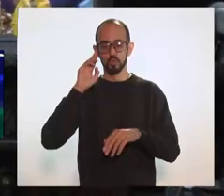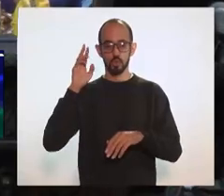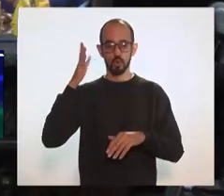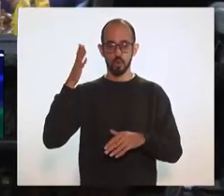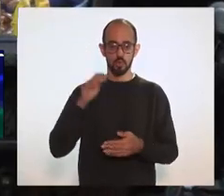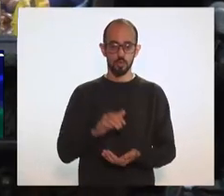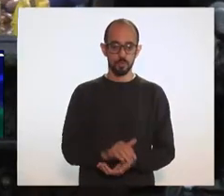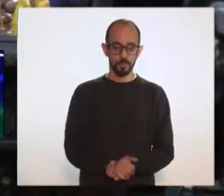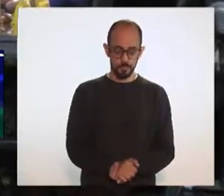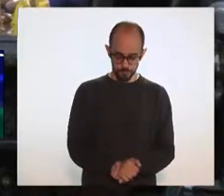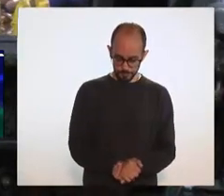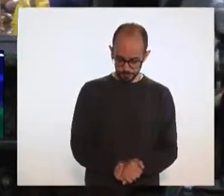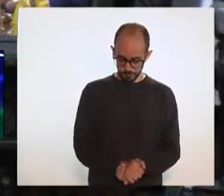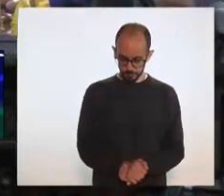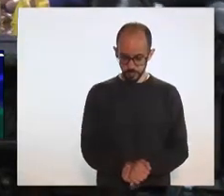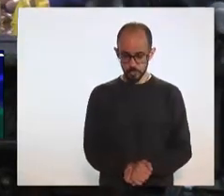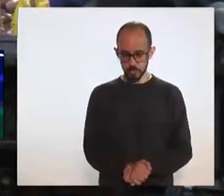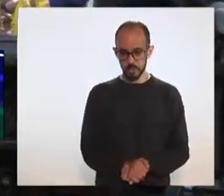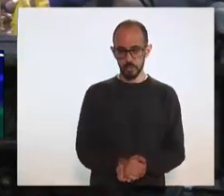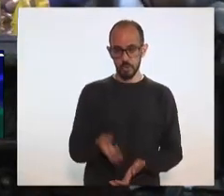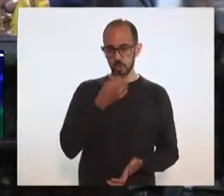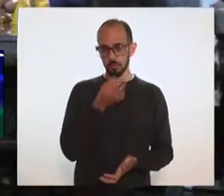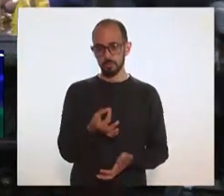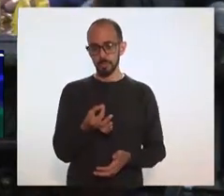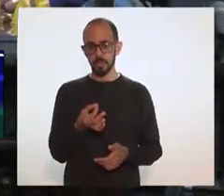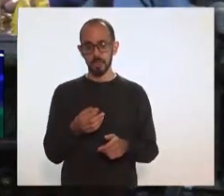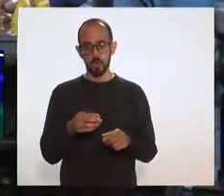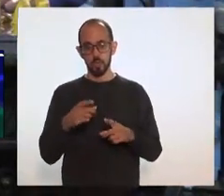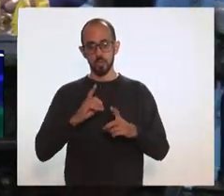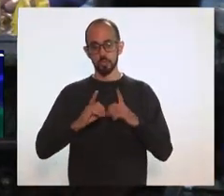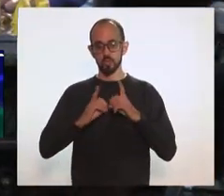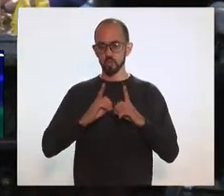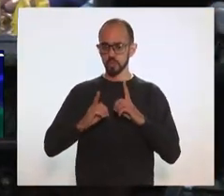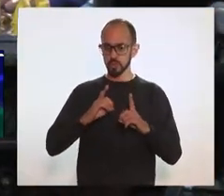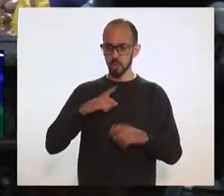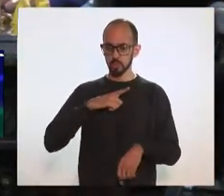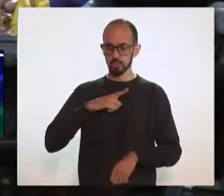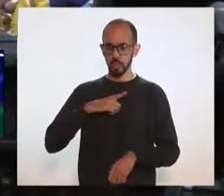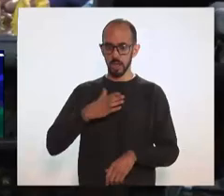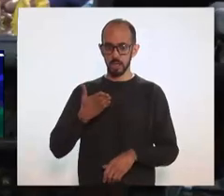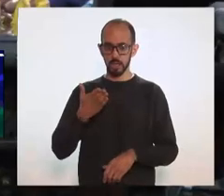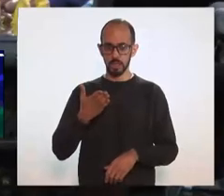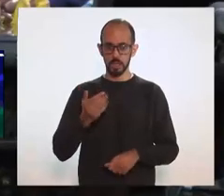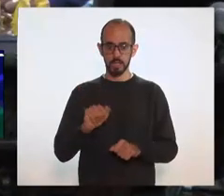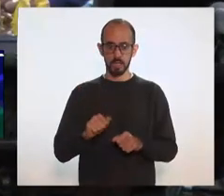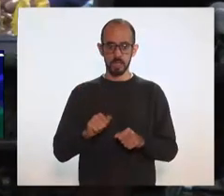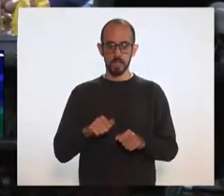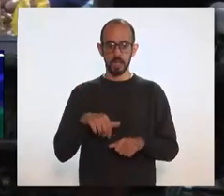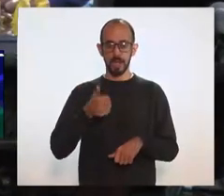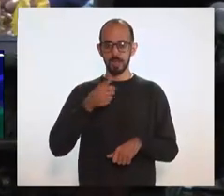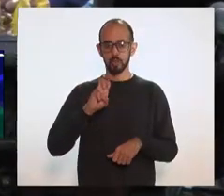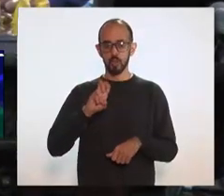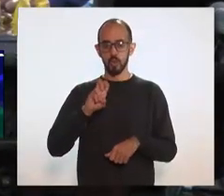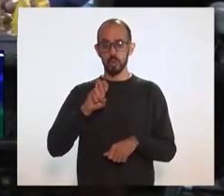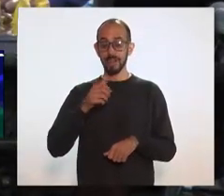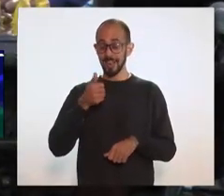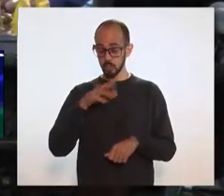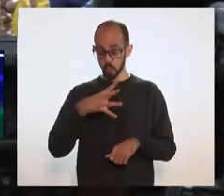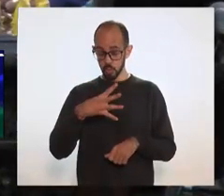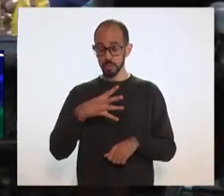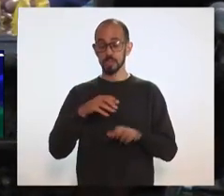Os pareceres emitidos em discussão. Não havendo quem queira discutir, será a discussão. A presente proposta recebeu 14 emendas. Retorna às